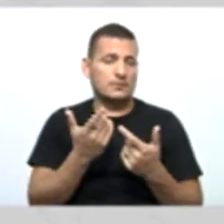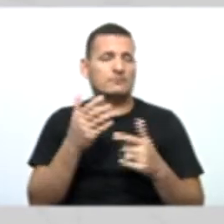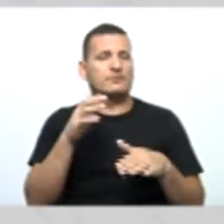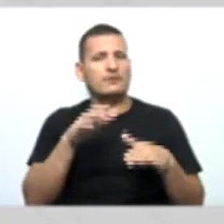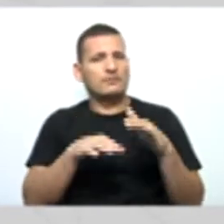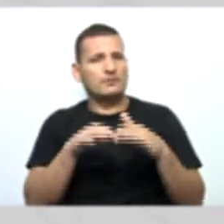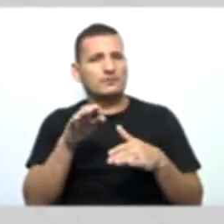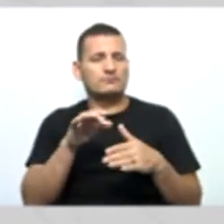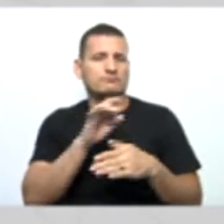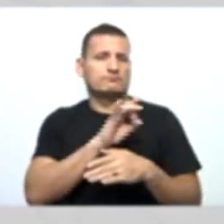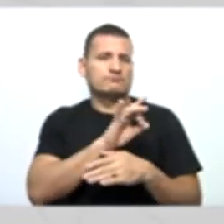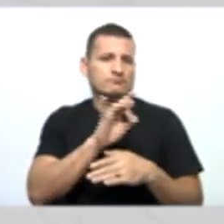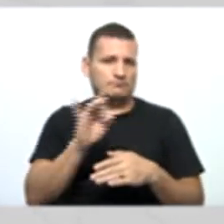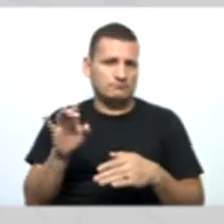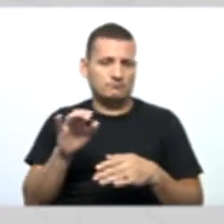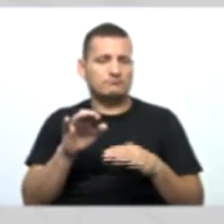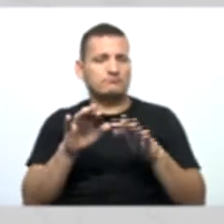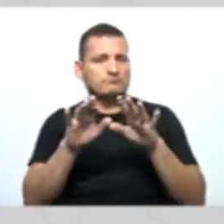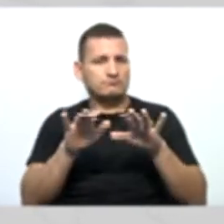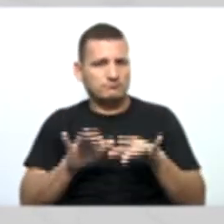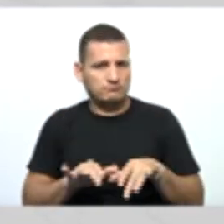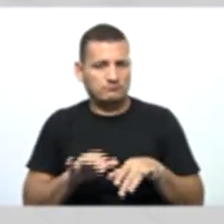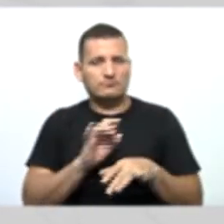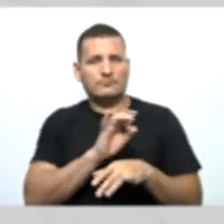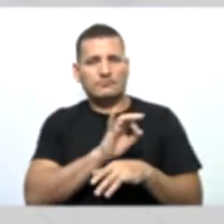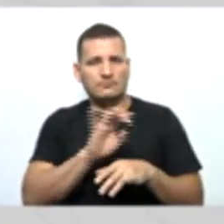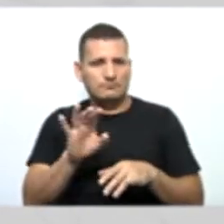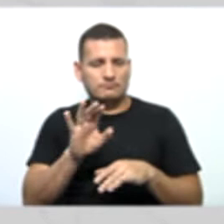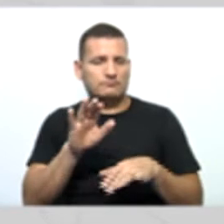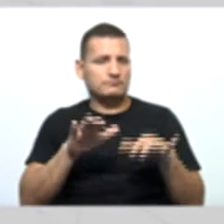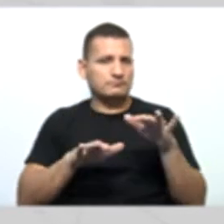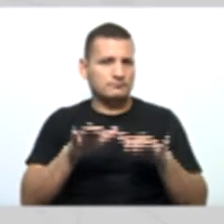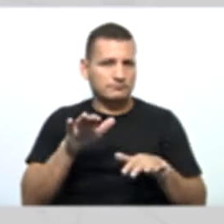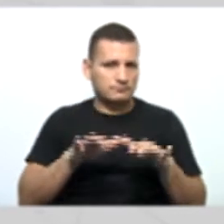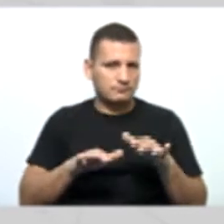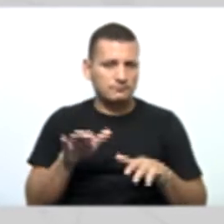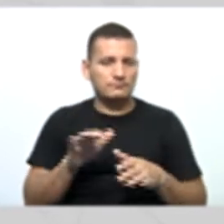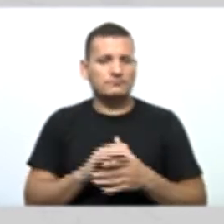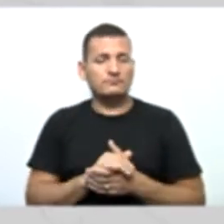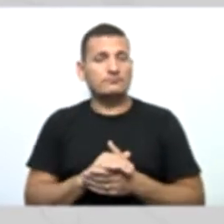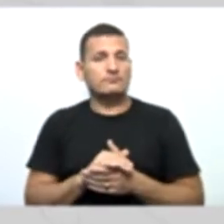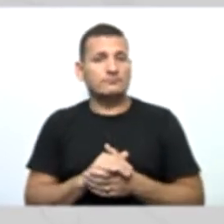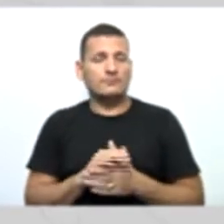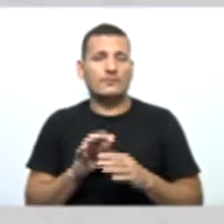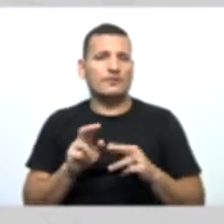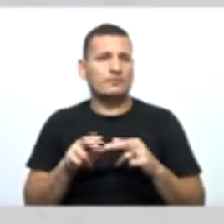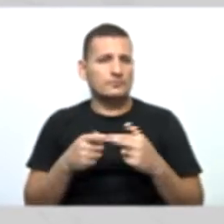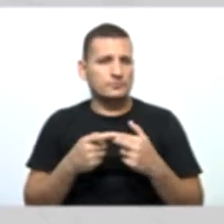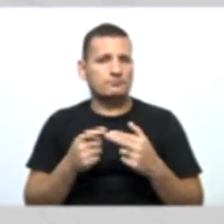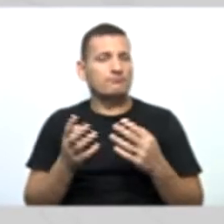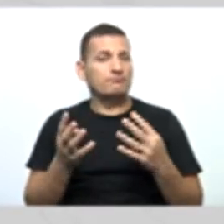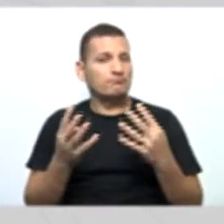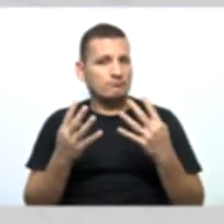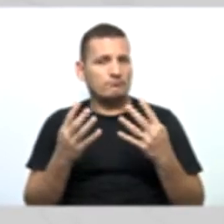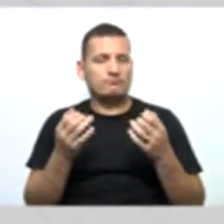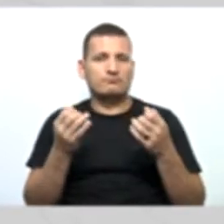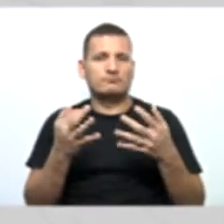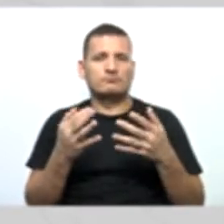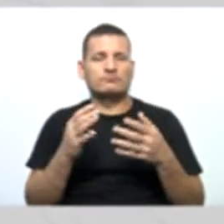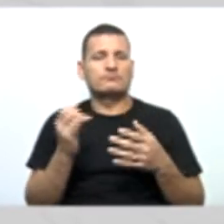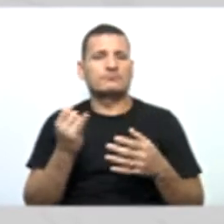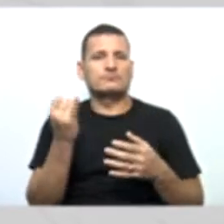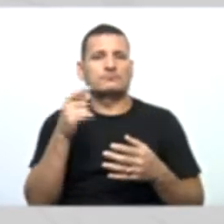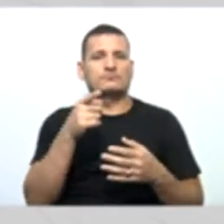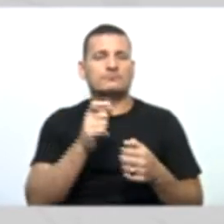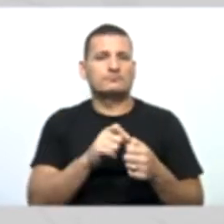cada programador, né? Cada analista. E isso eu já chamo a atenção, por isso é importante de você fazer um